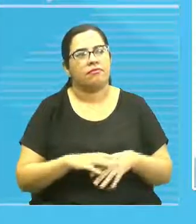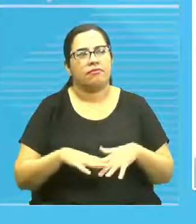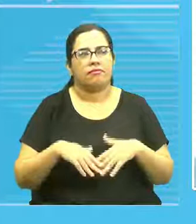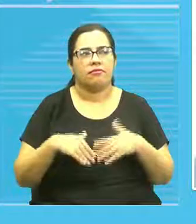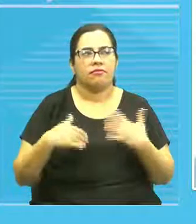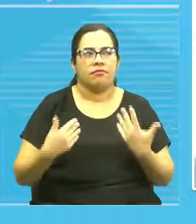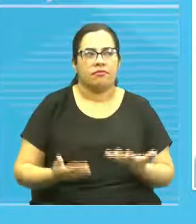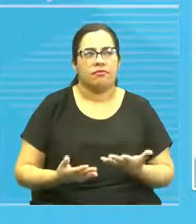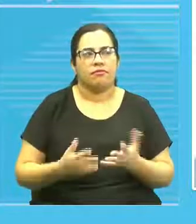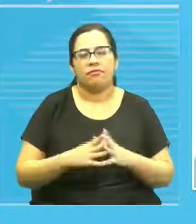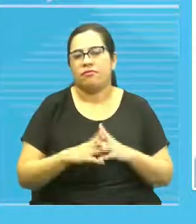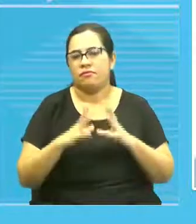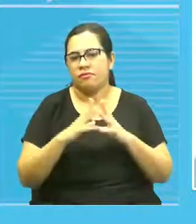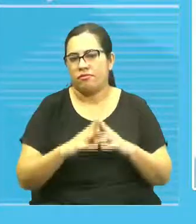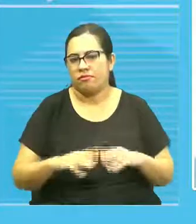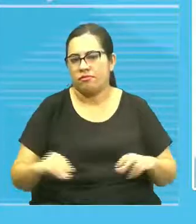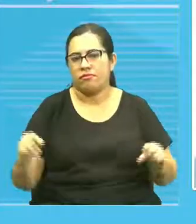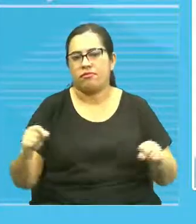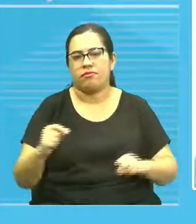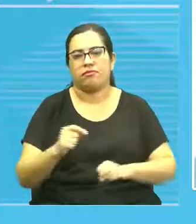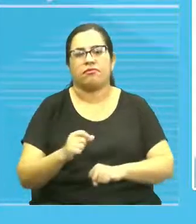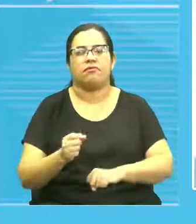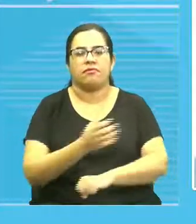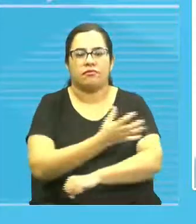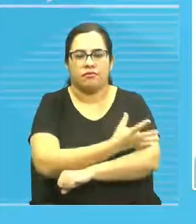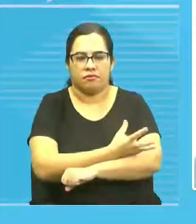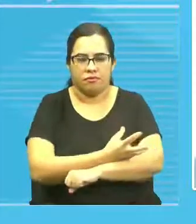Quando a dissolução é endotérmica, que é quando